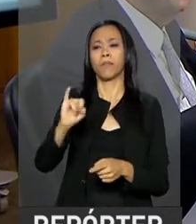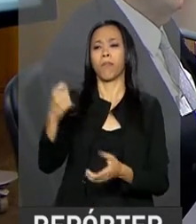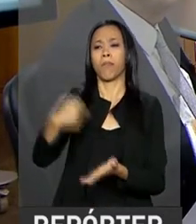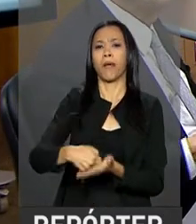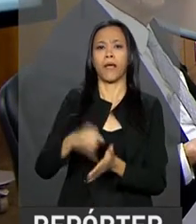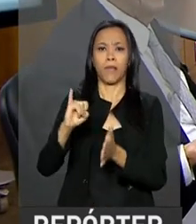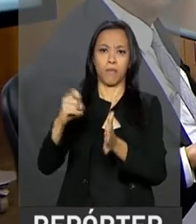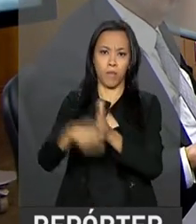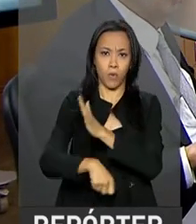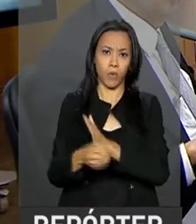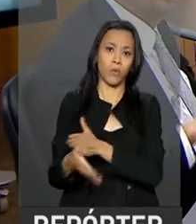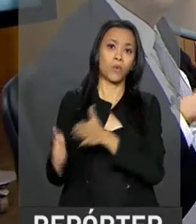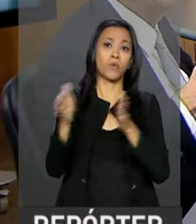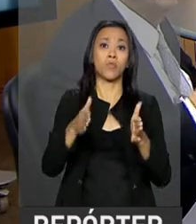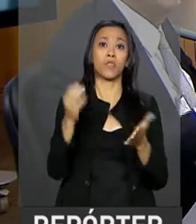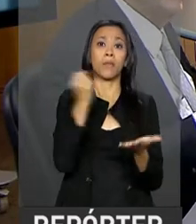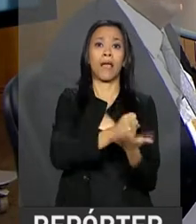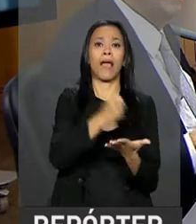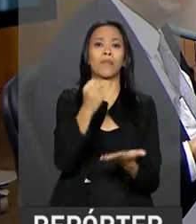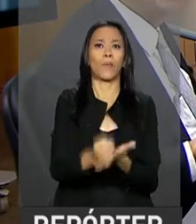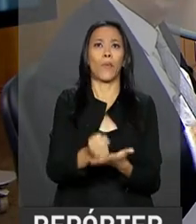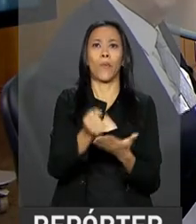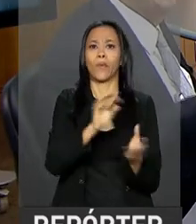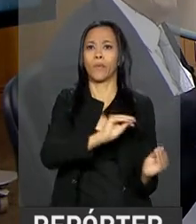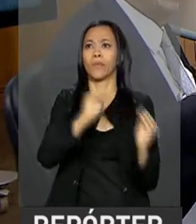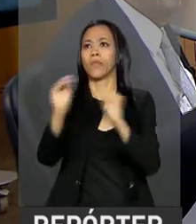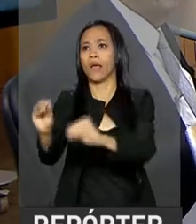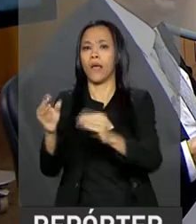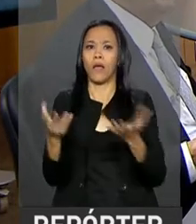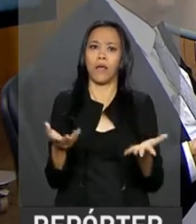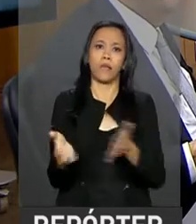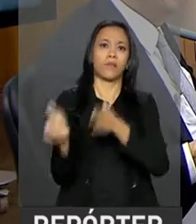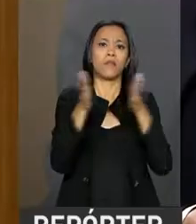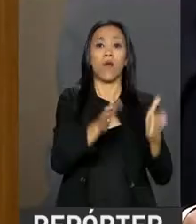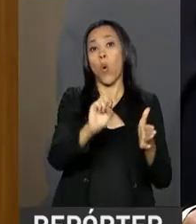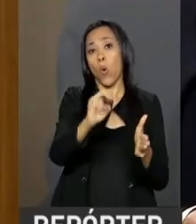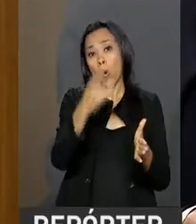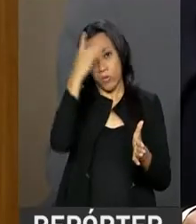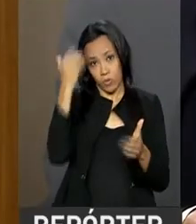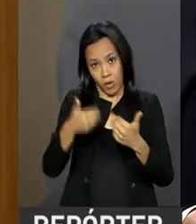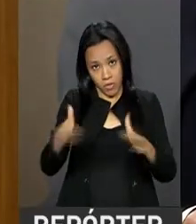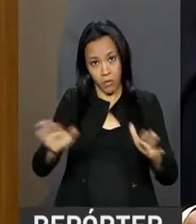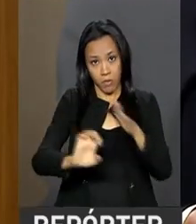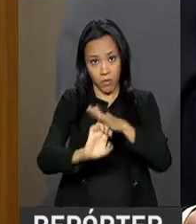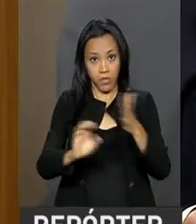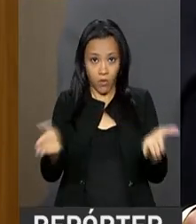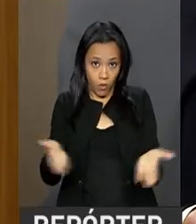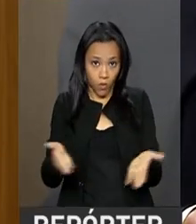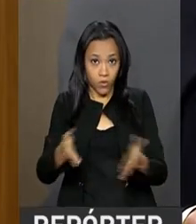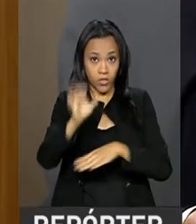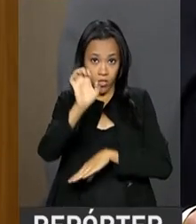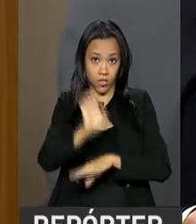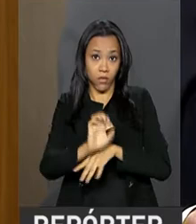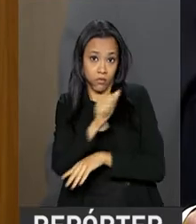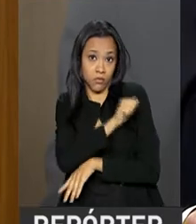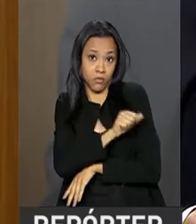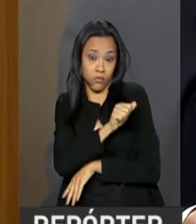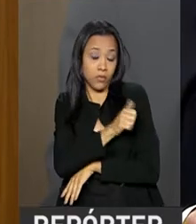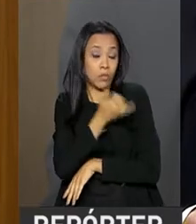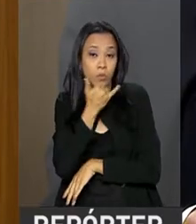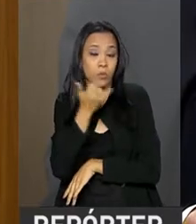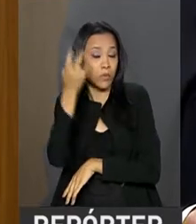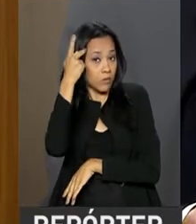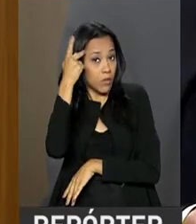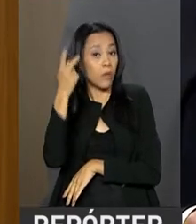de procedimentos de cartórios, etc. Alguém quer abrir uma empresa hoje na cidade de São Paulo, por exemplo,